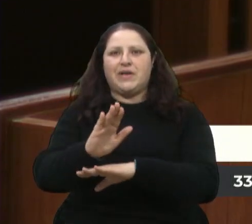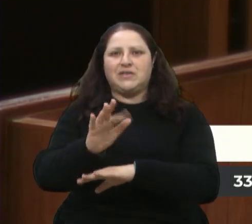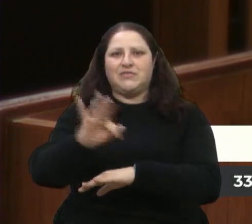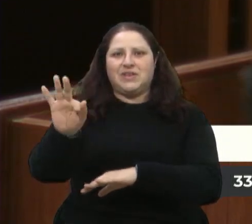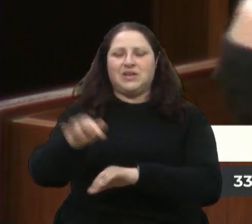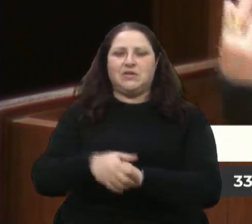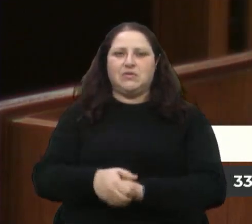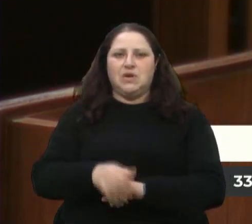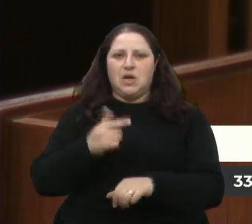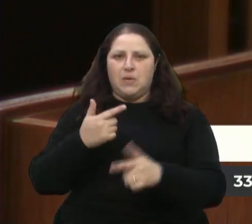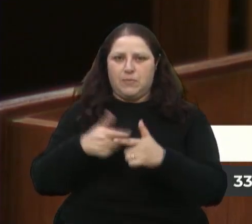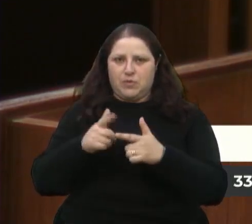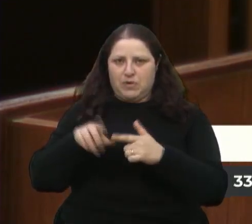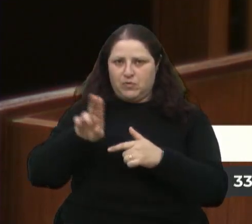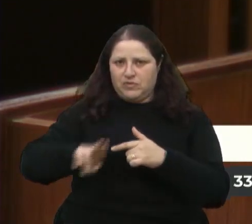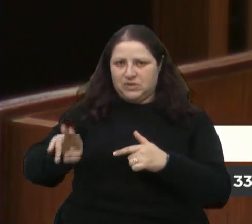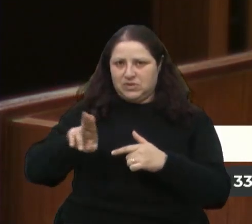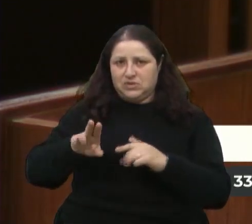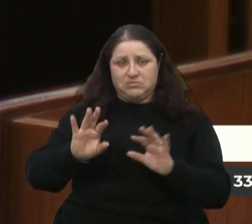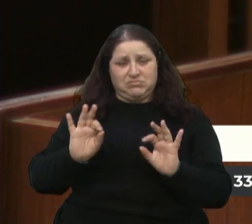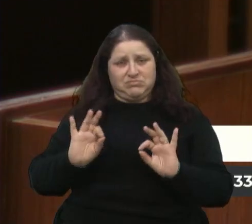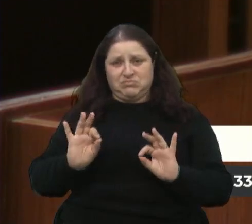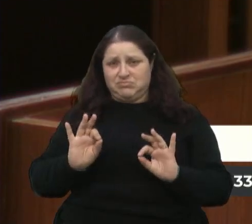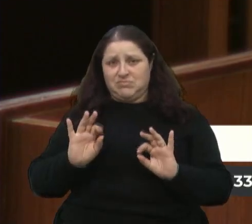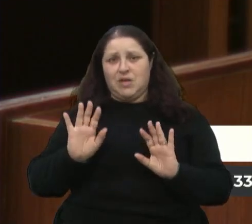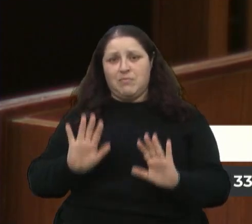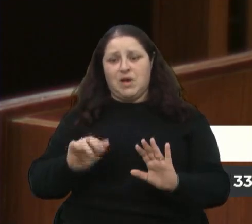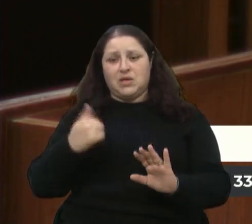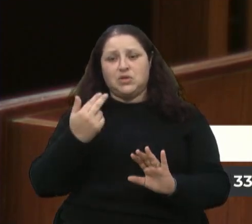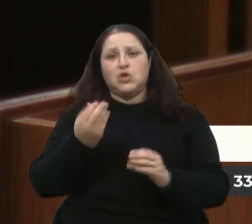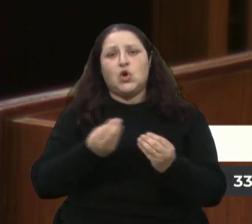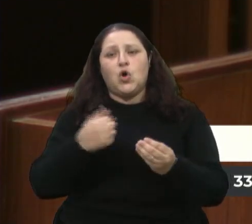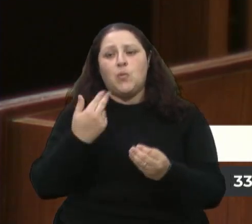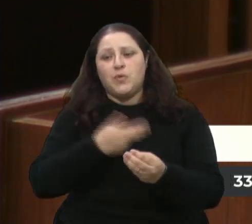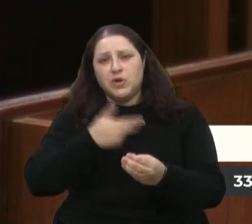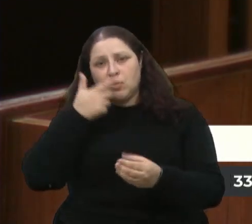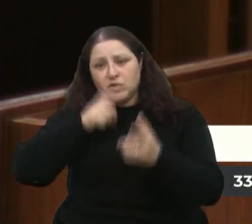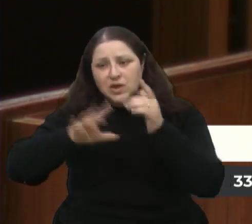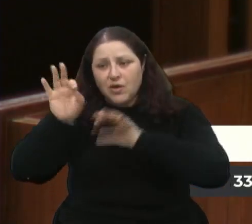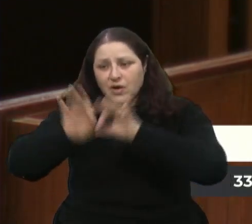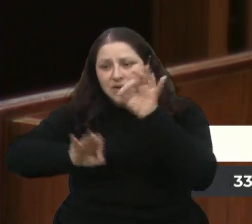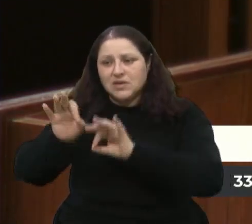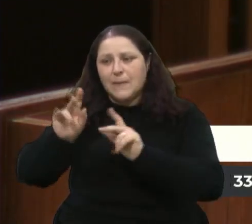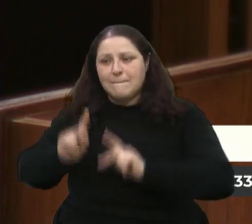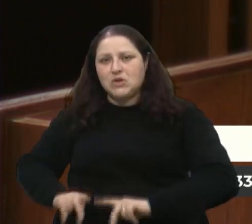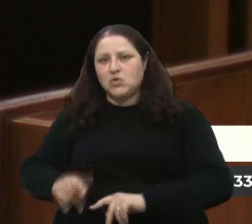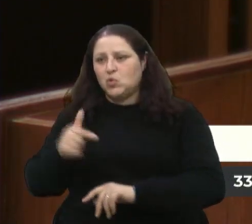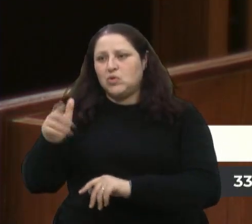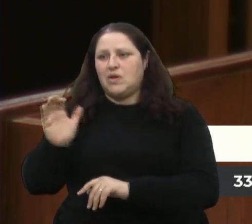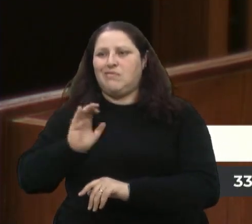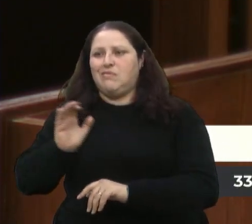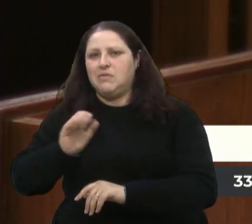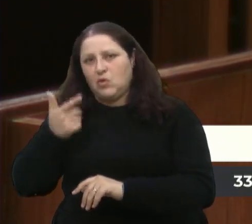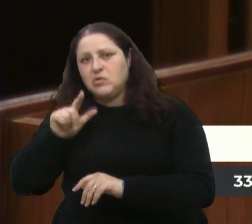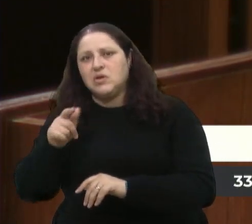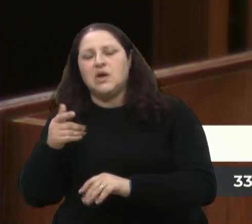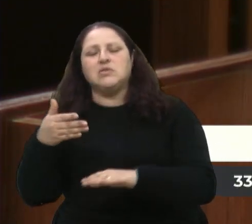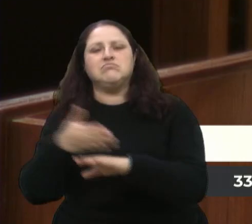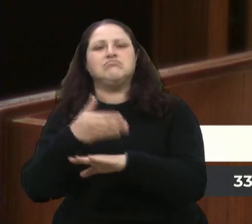é como a gente pode organizar este ingresso das pessoas, né? Então, eu agradeço as